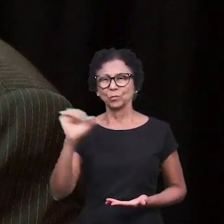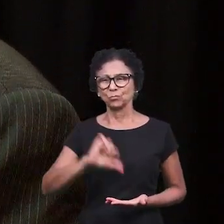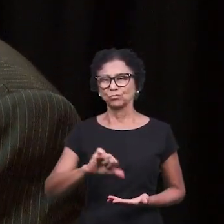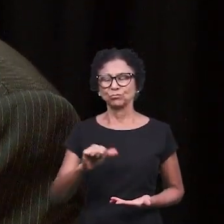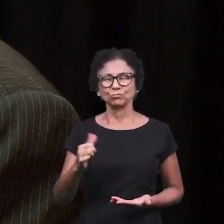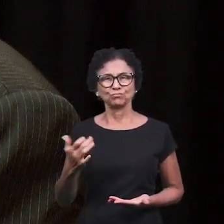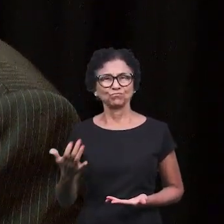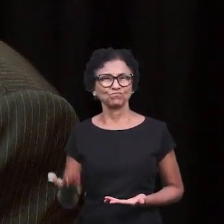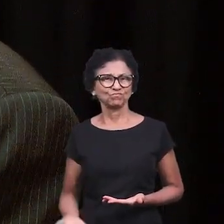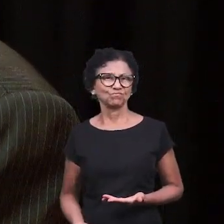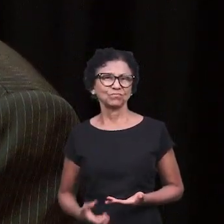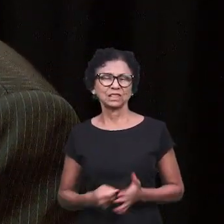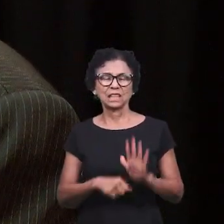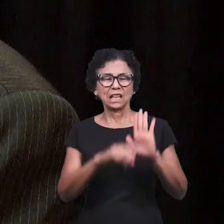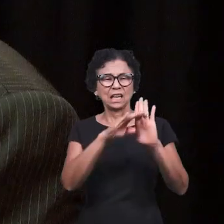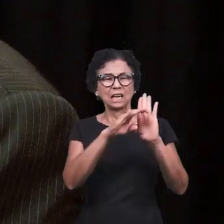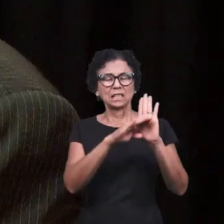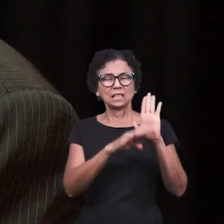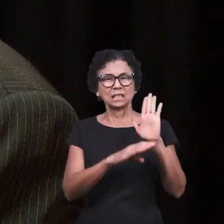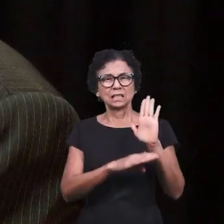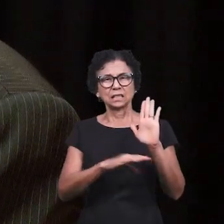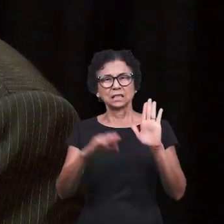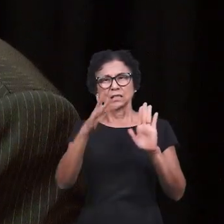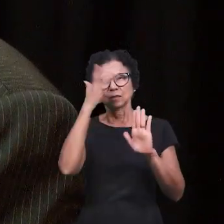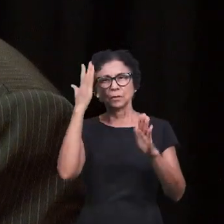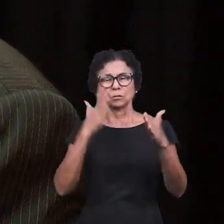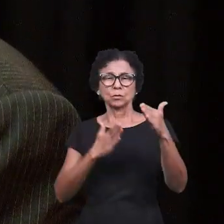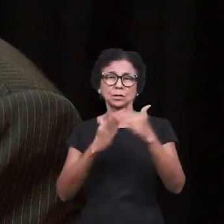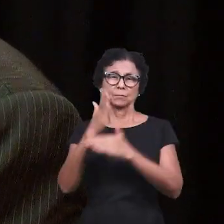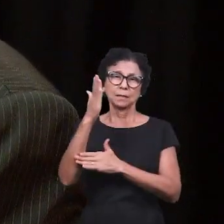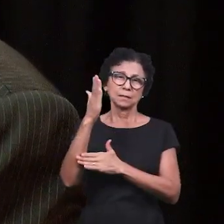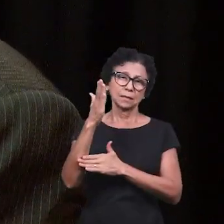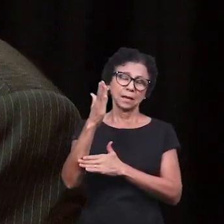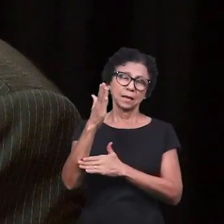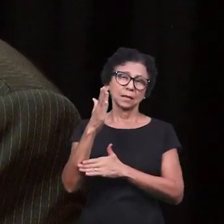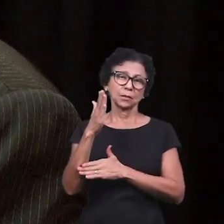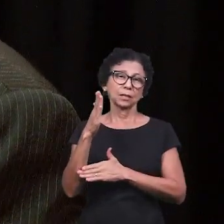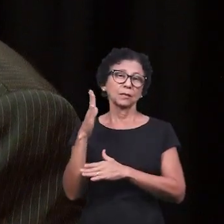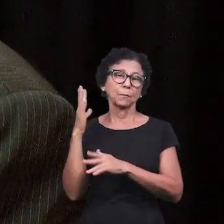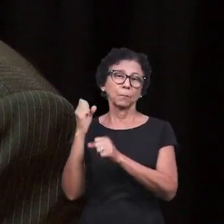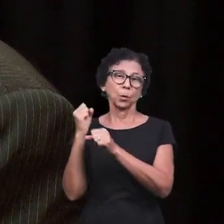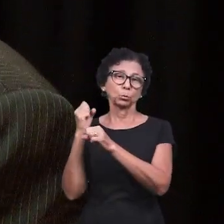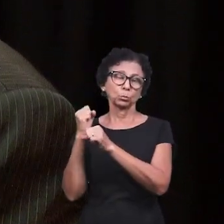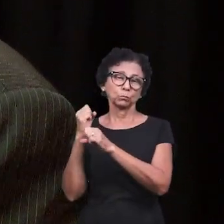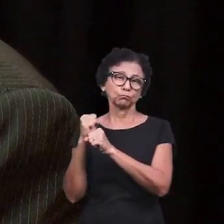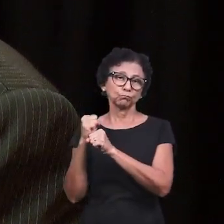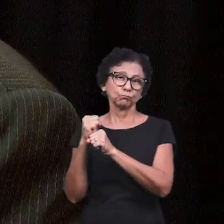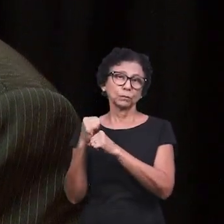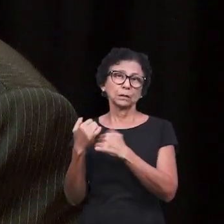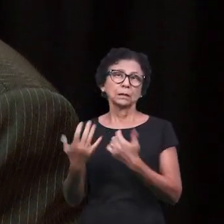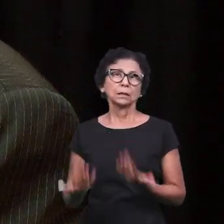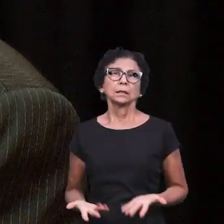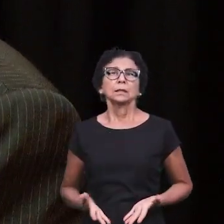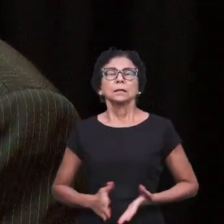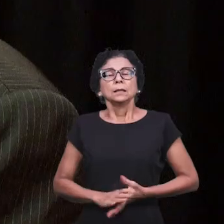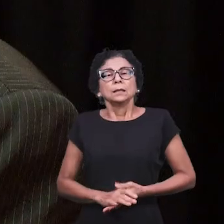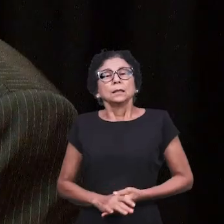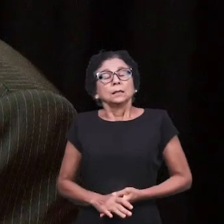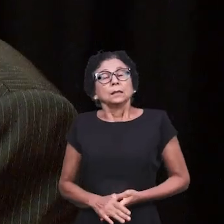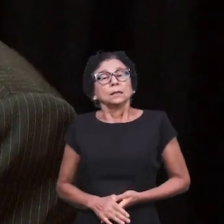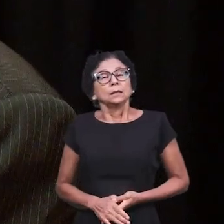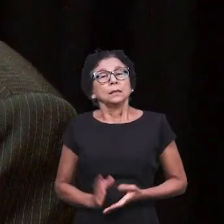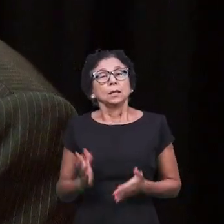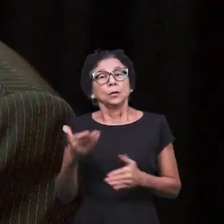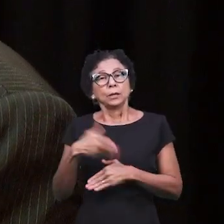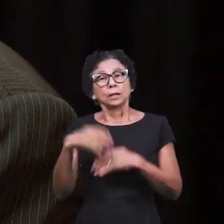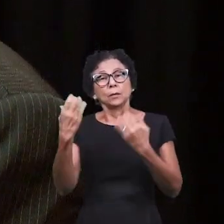as listas de classificados, elas eram publicadas até um determinado ponto. Então, esse concurso do MPU era um concurso muito aguardado.